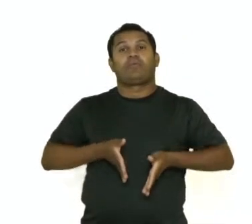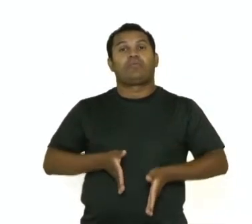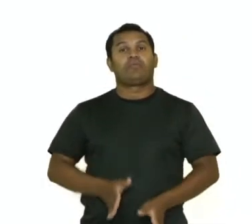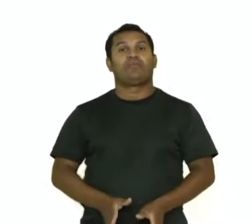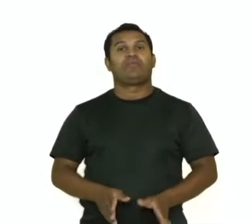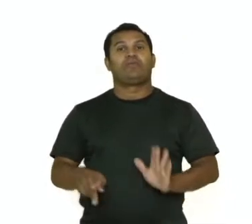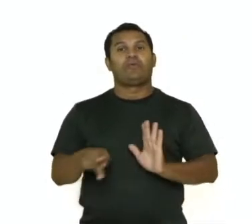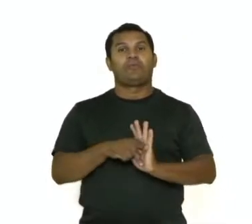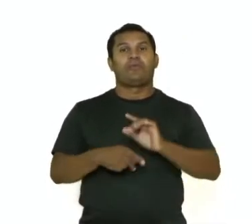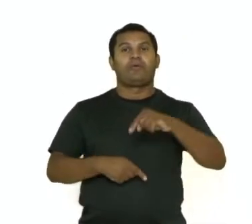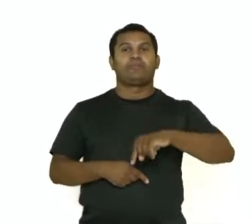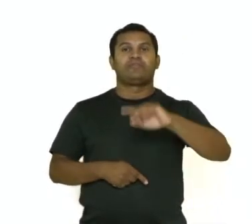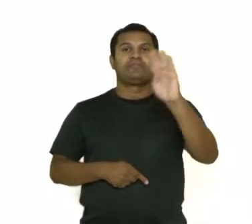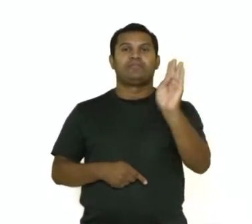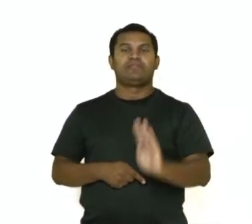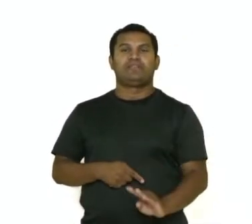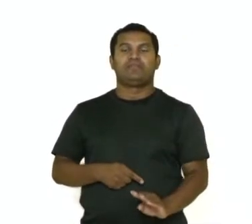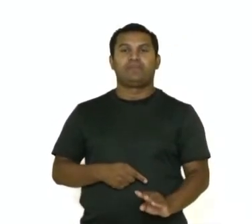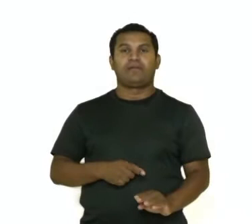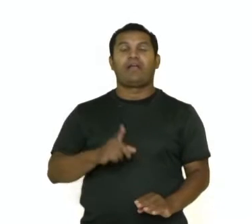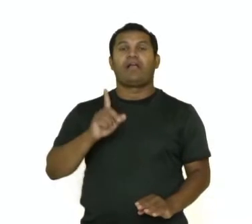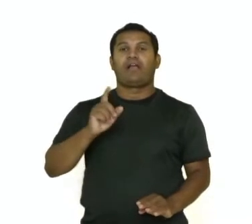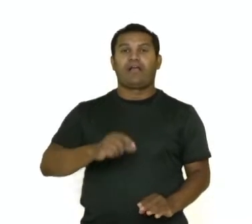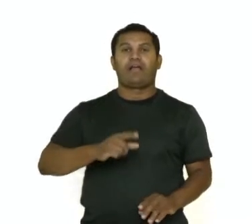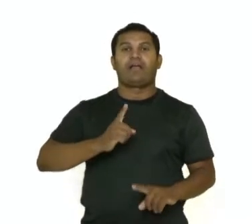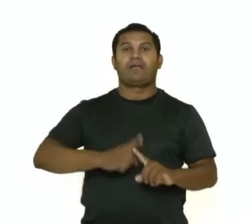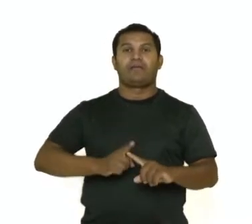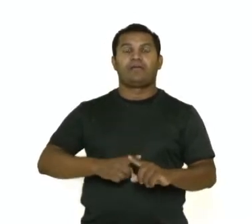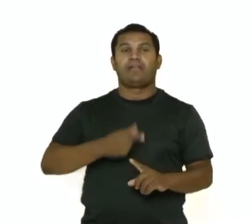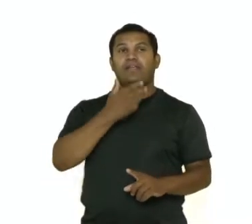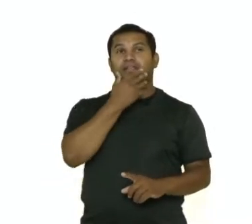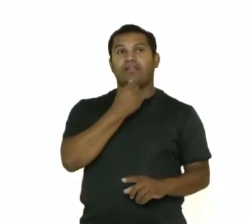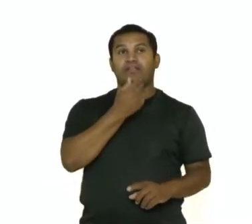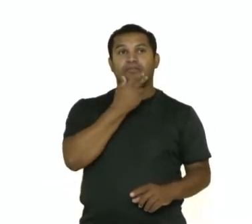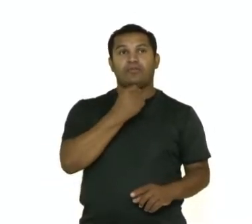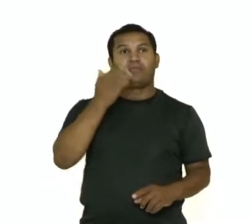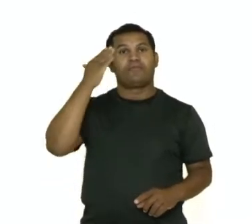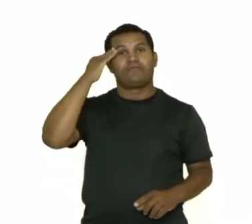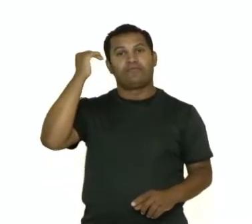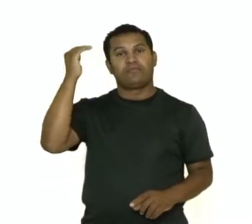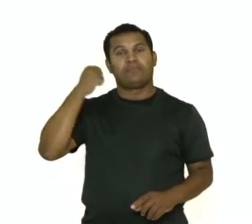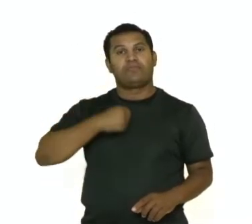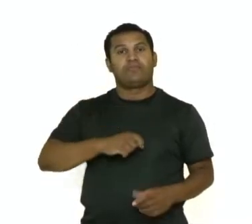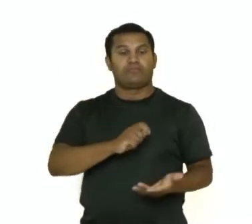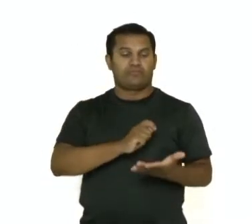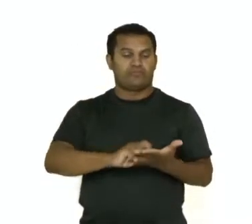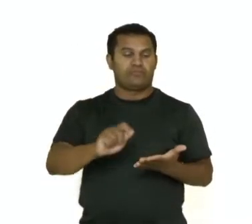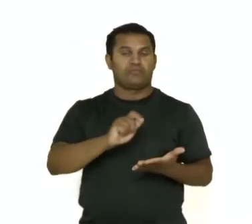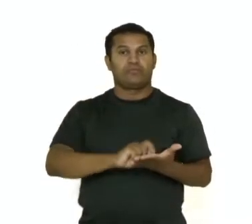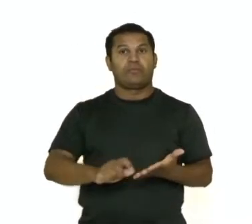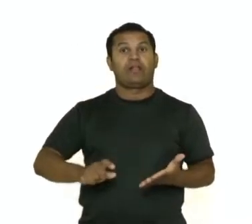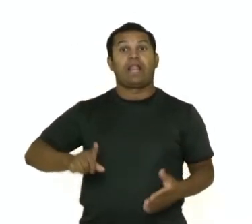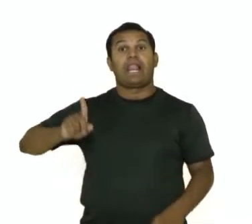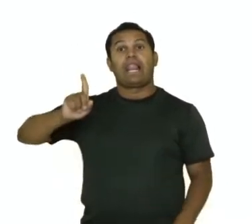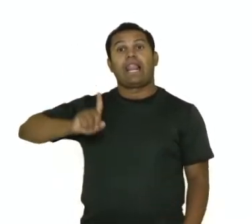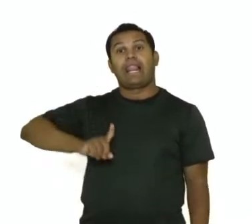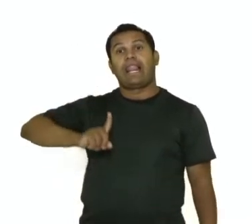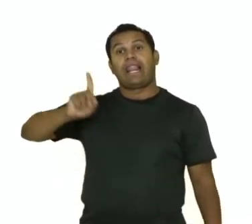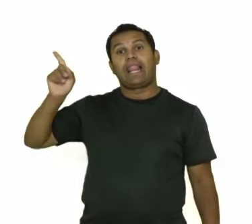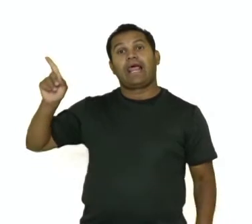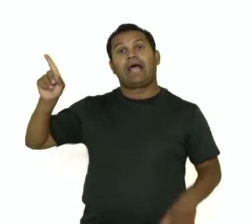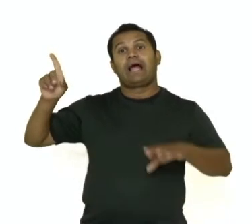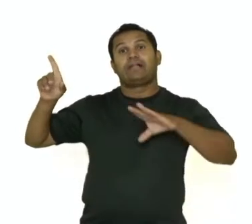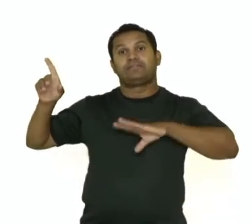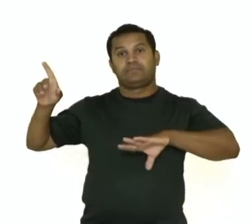por Pero Vaz de Caminha. Sabe quem era ele? Era o escrivão da armada de